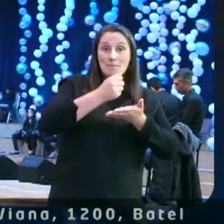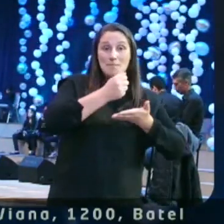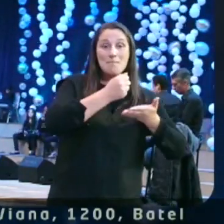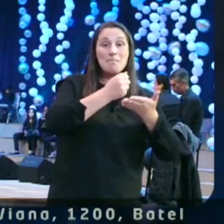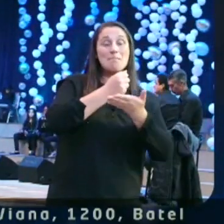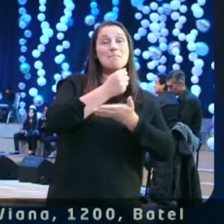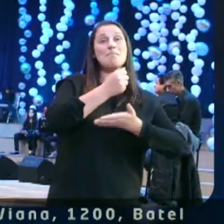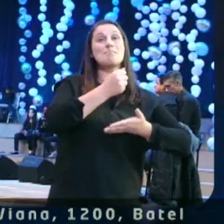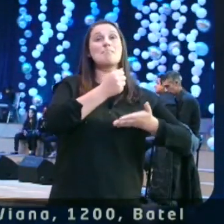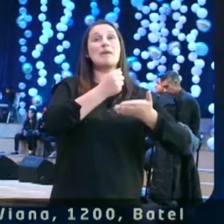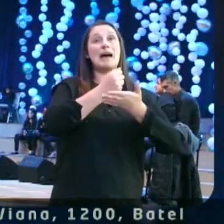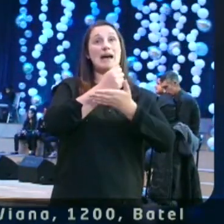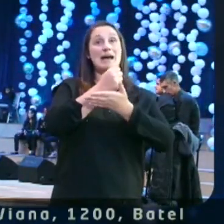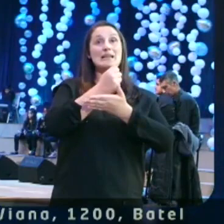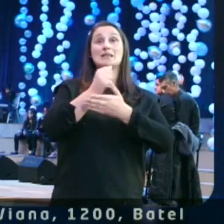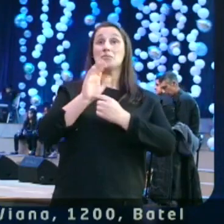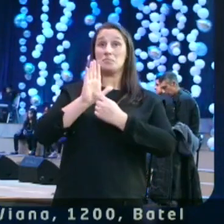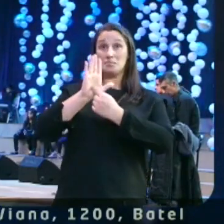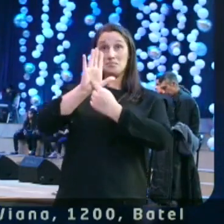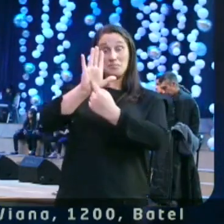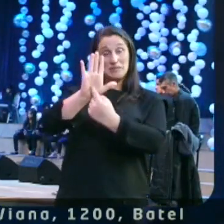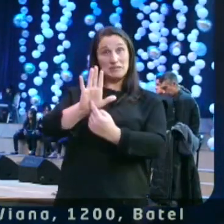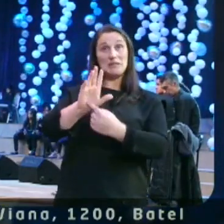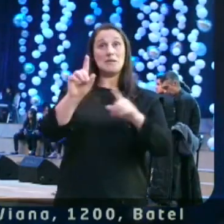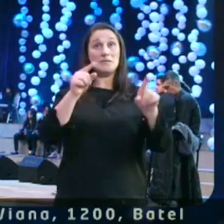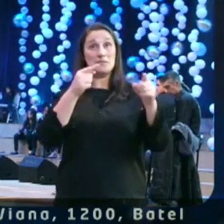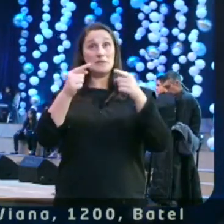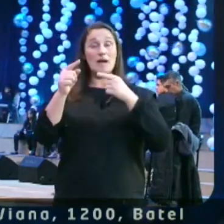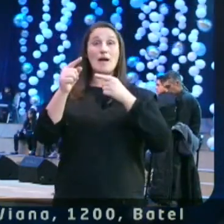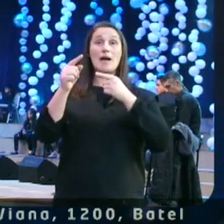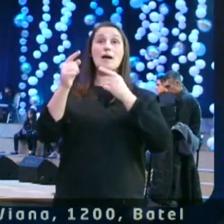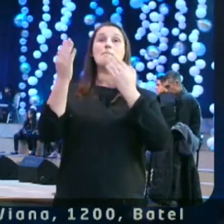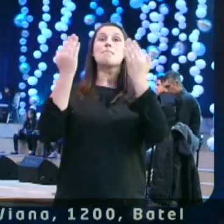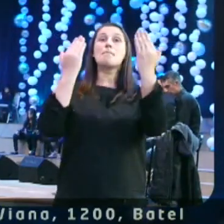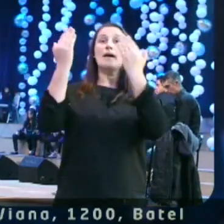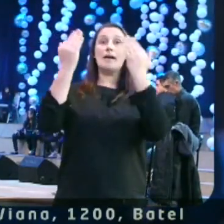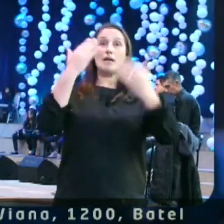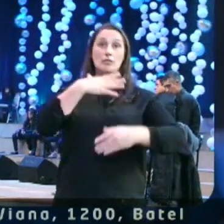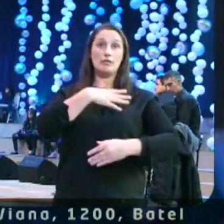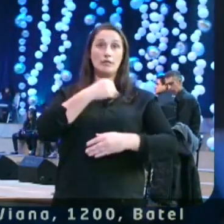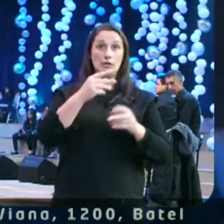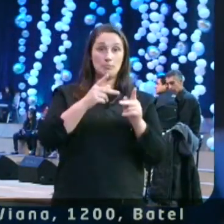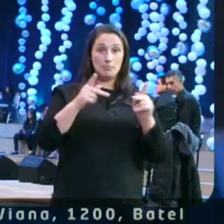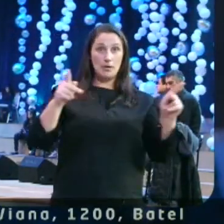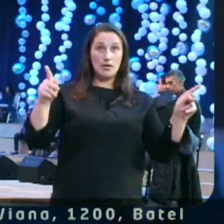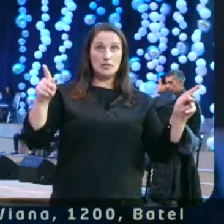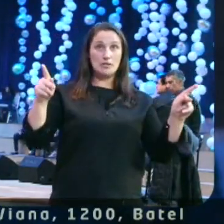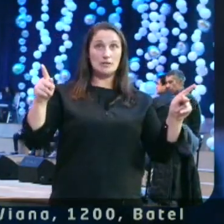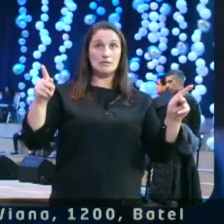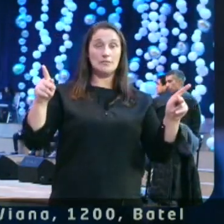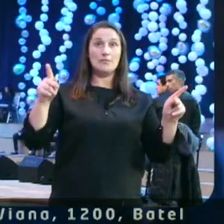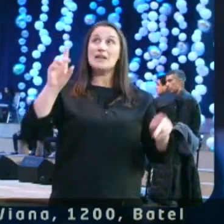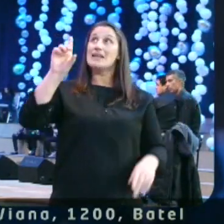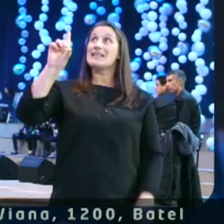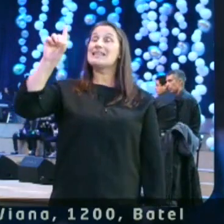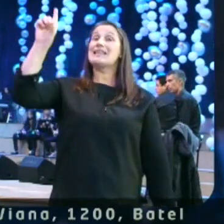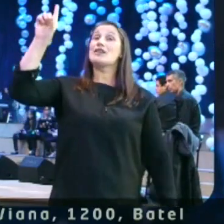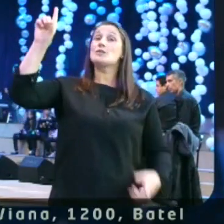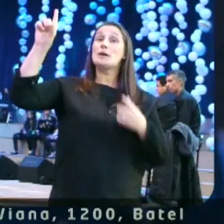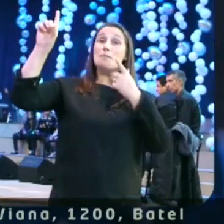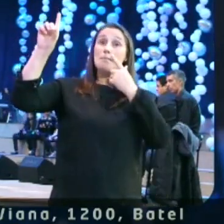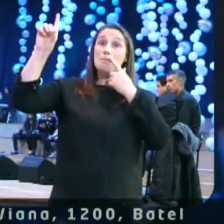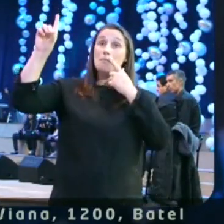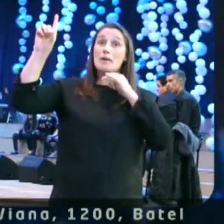dessa apresentação musical, que é a parábola do filho pródigo, Deus é um